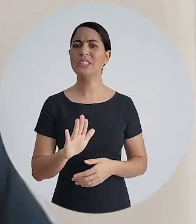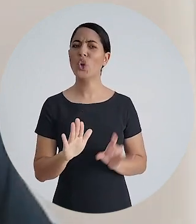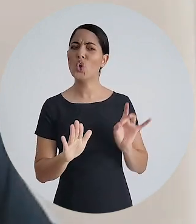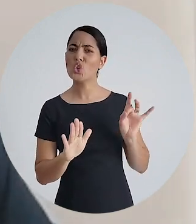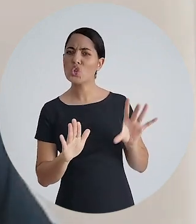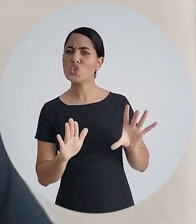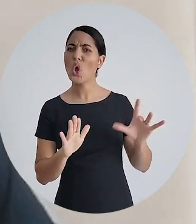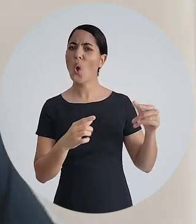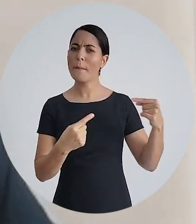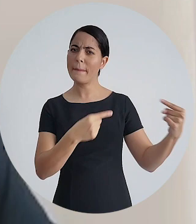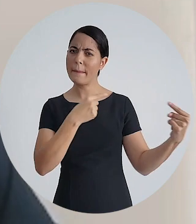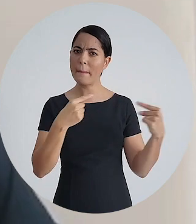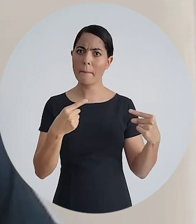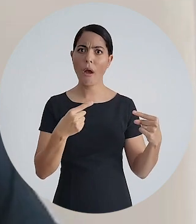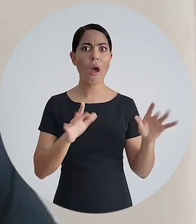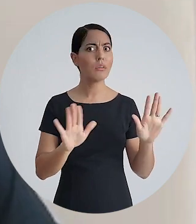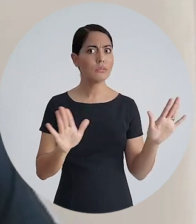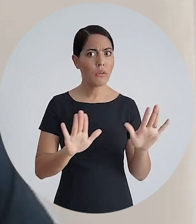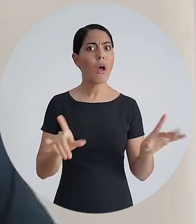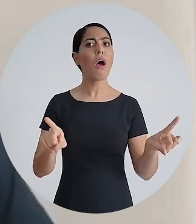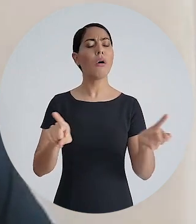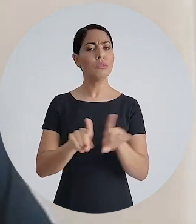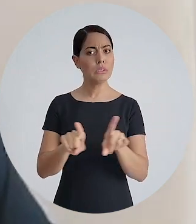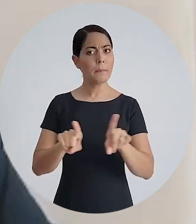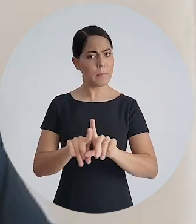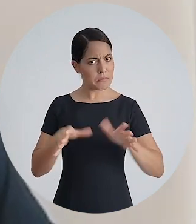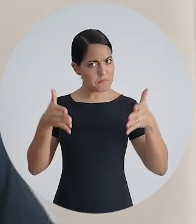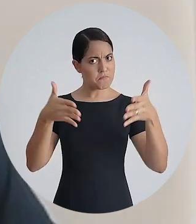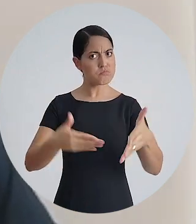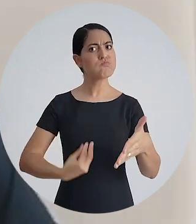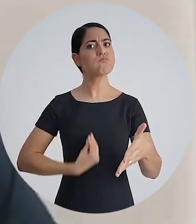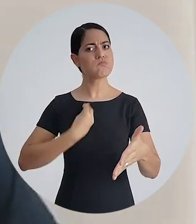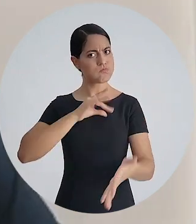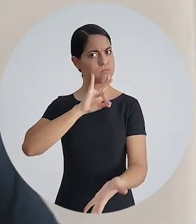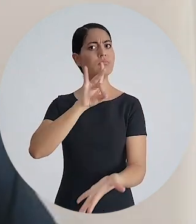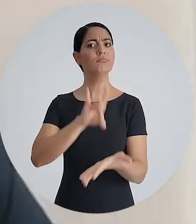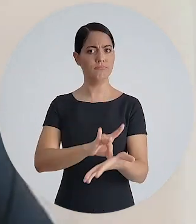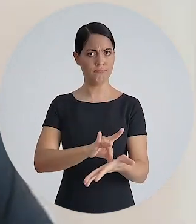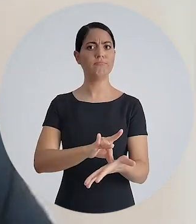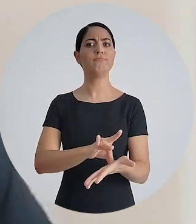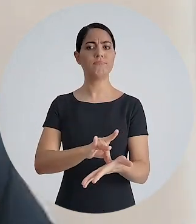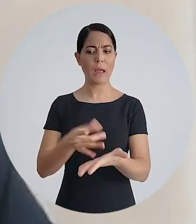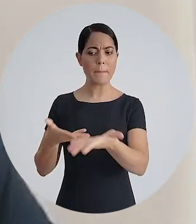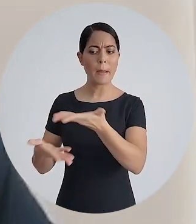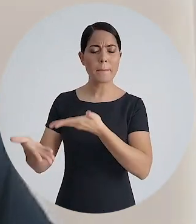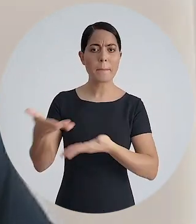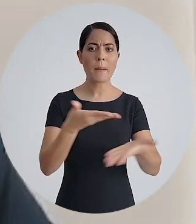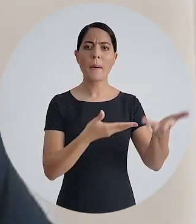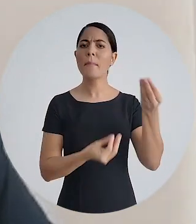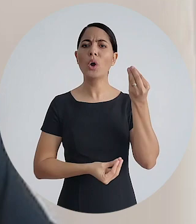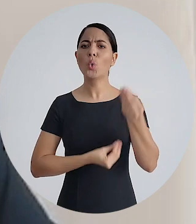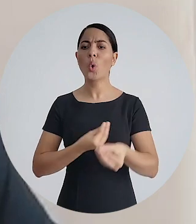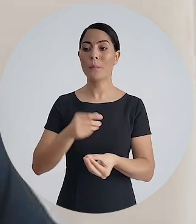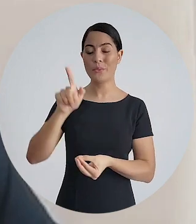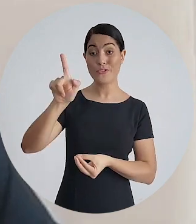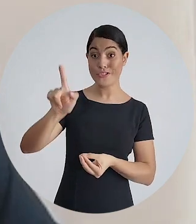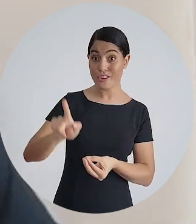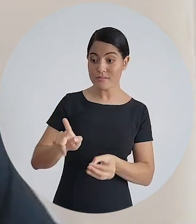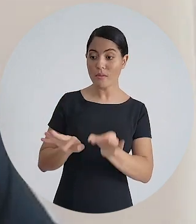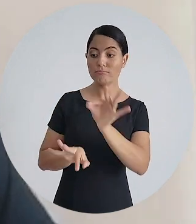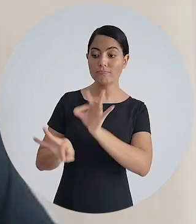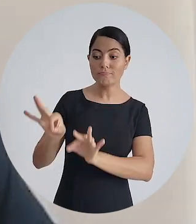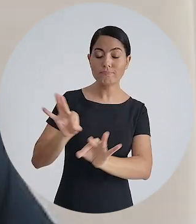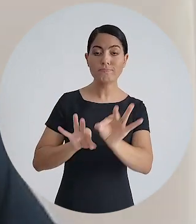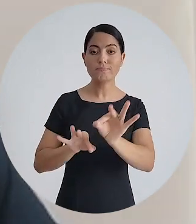não só a incidência no âmbito da discussão, mas a incidência de forma efetiva pelo compartilhamento